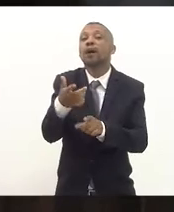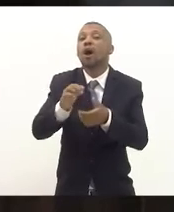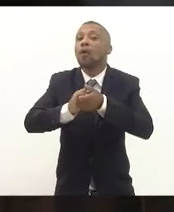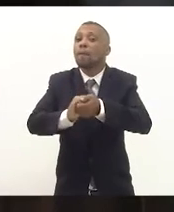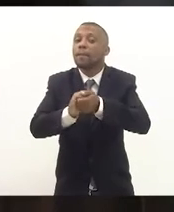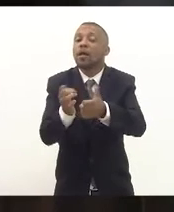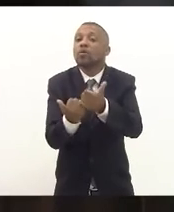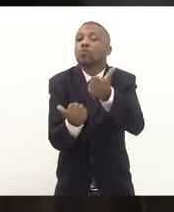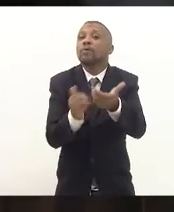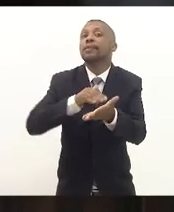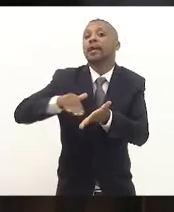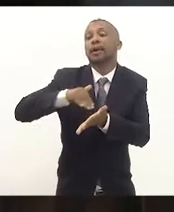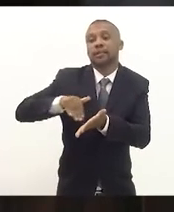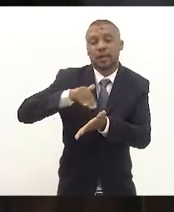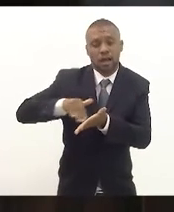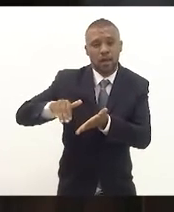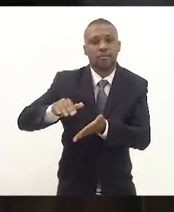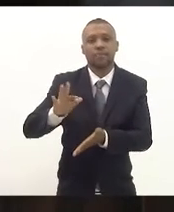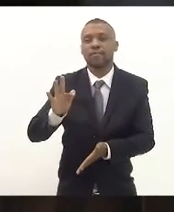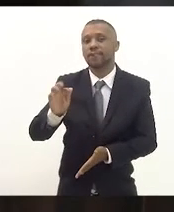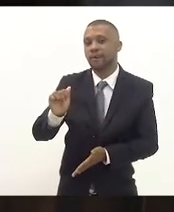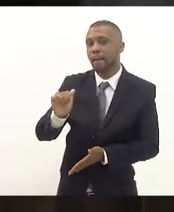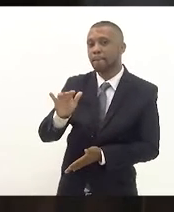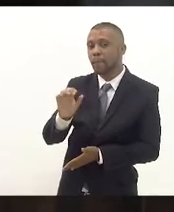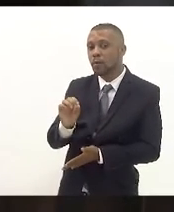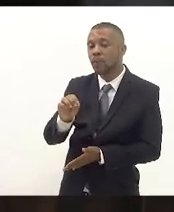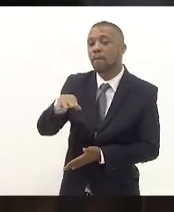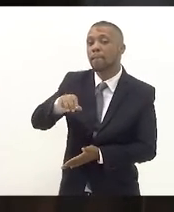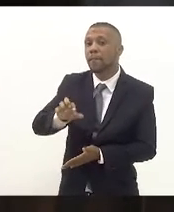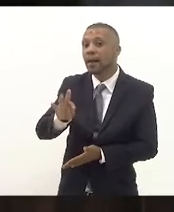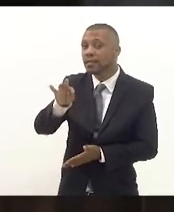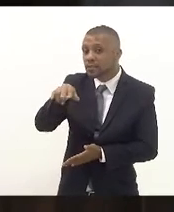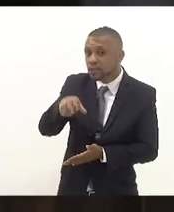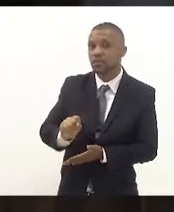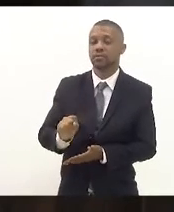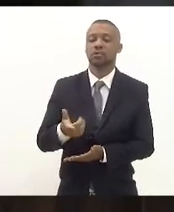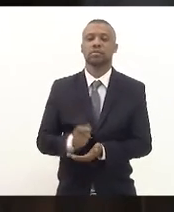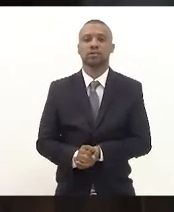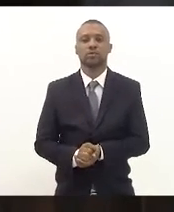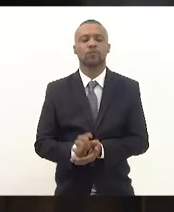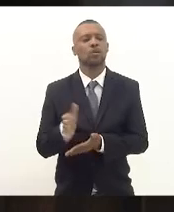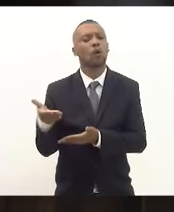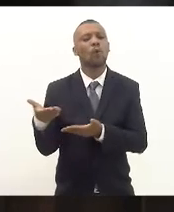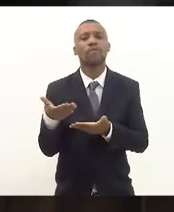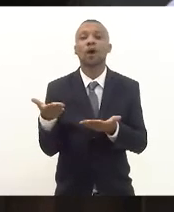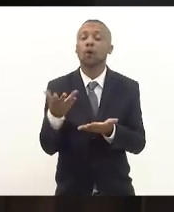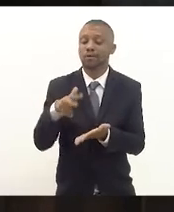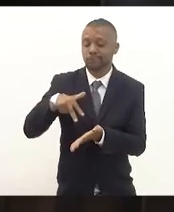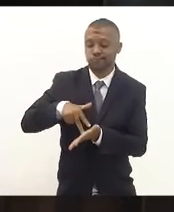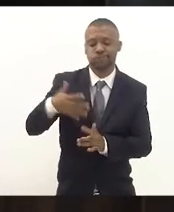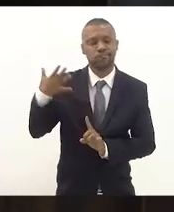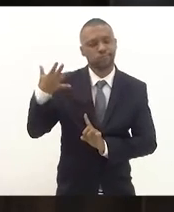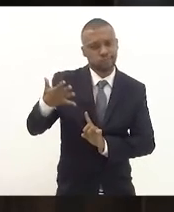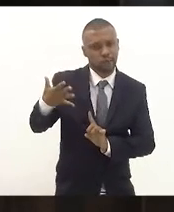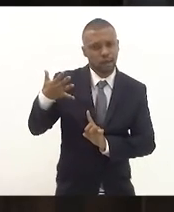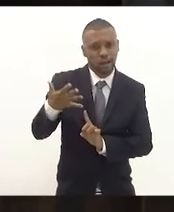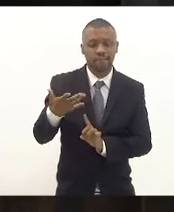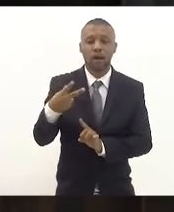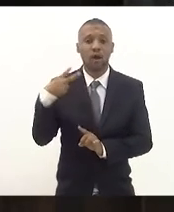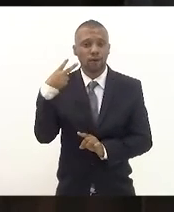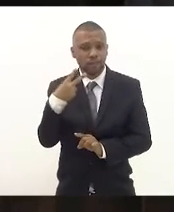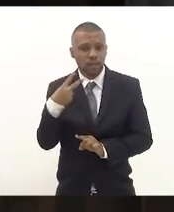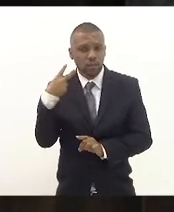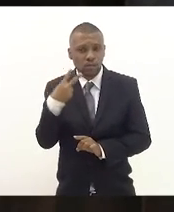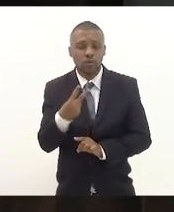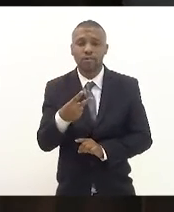também nós subsecretário Fábio Martins convido para fazer o uso da palavra o